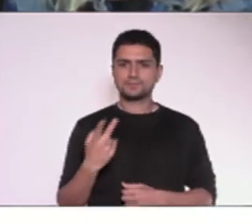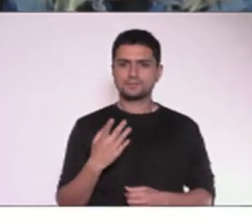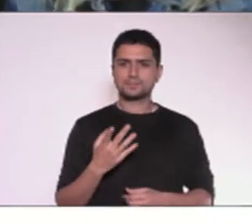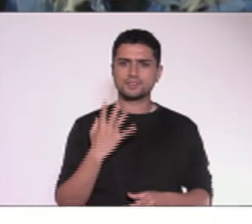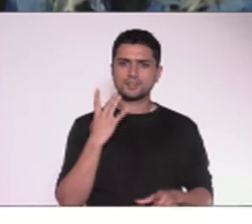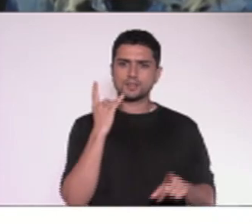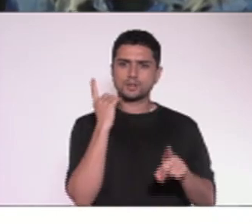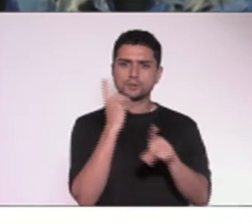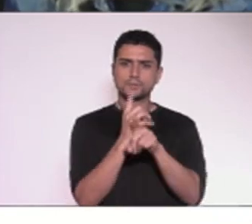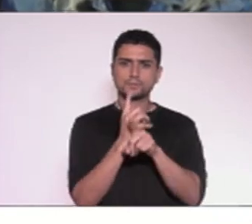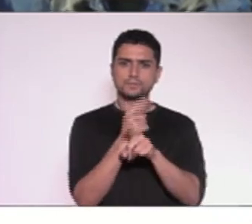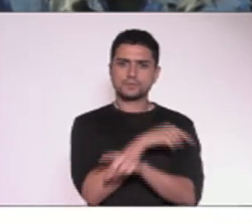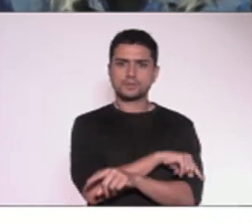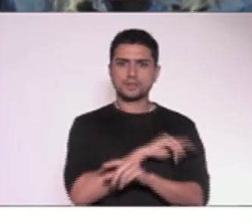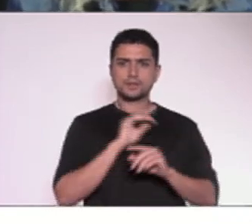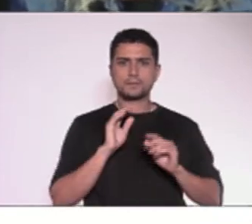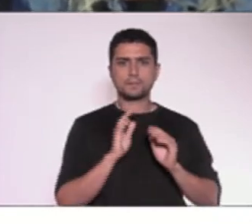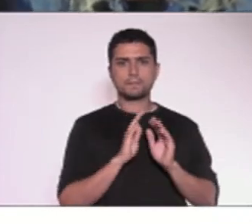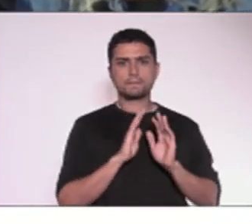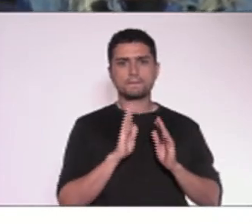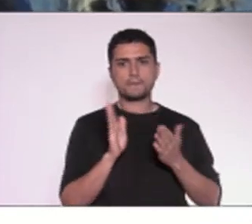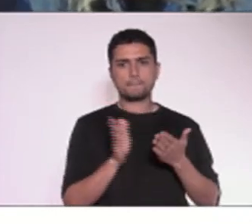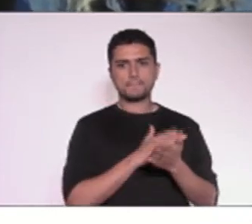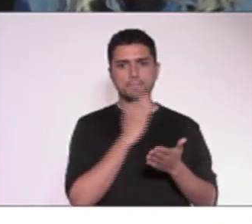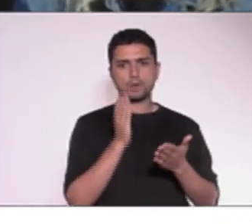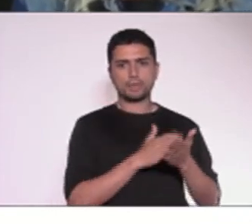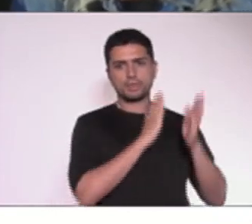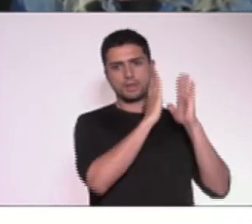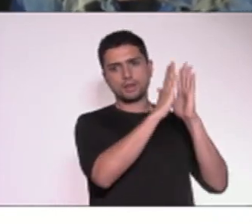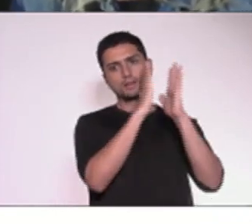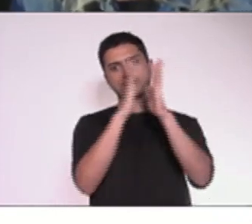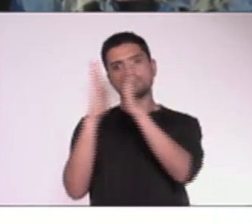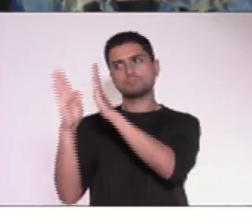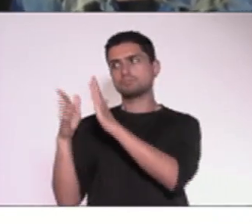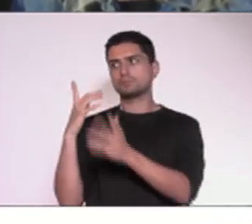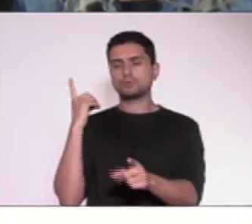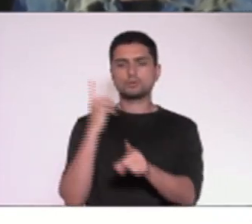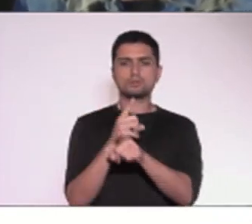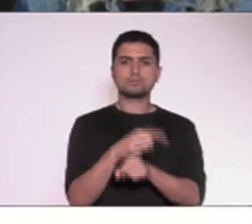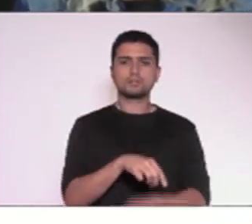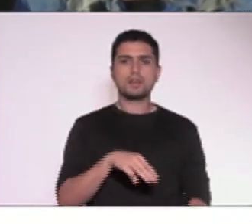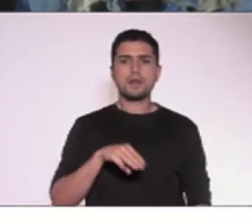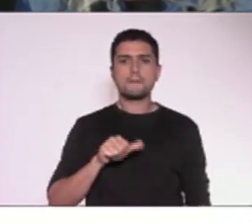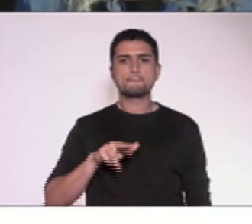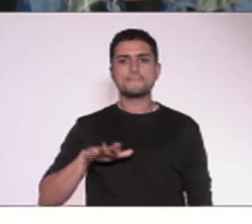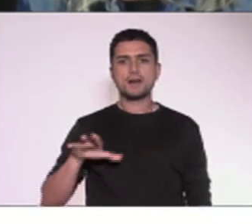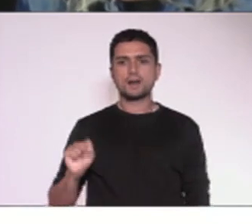biblioteca e começamos a estudar juntos, governador. E o Marcos não conseguia